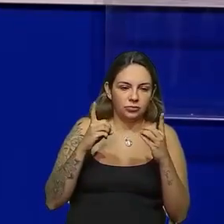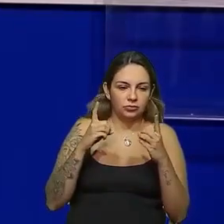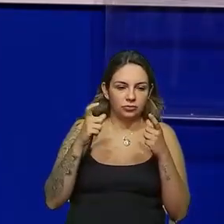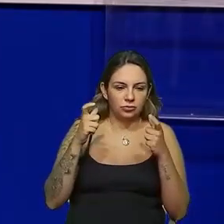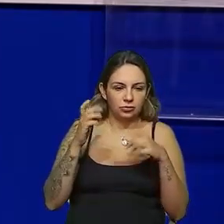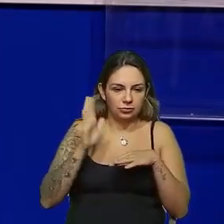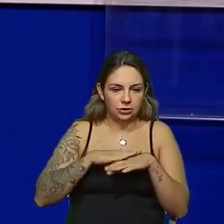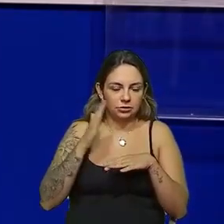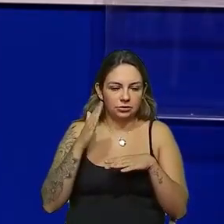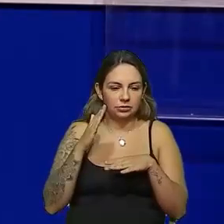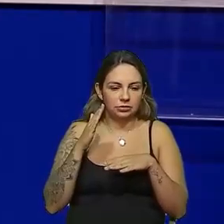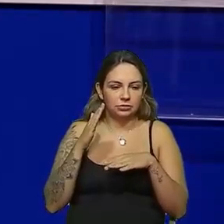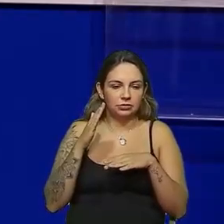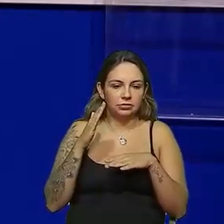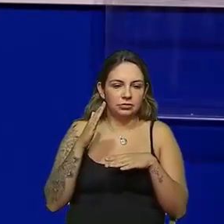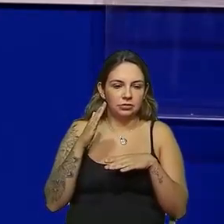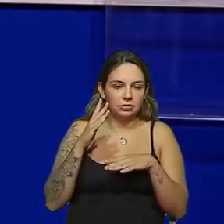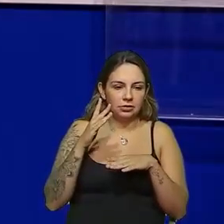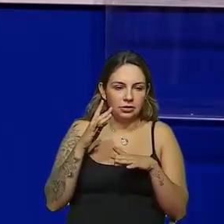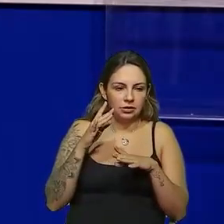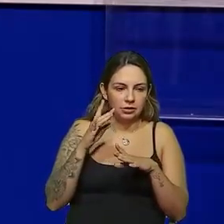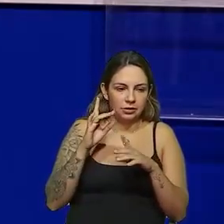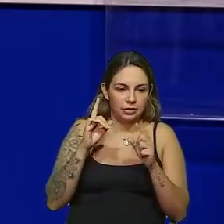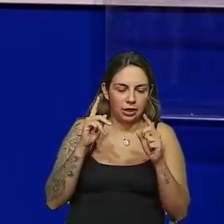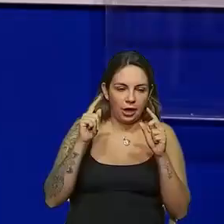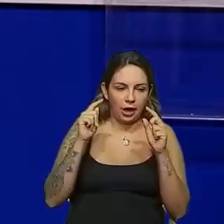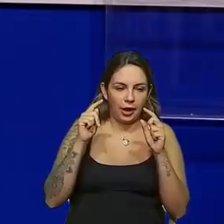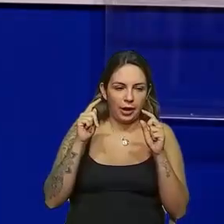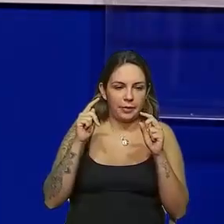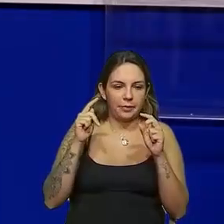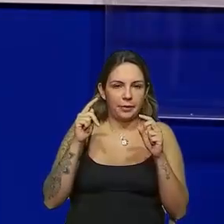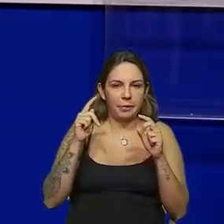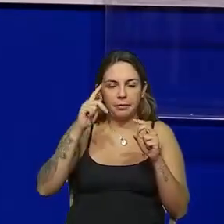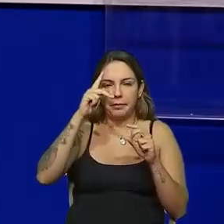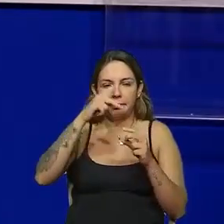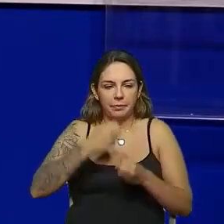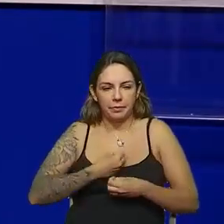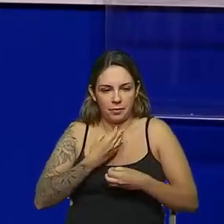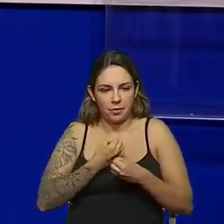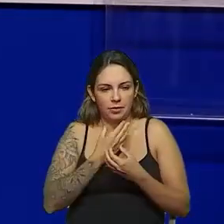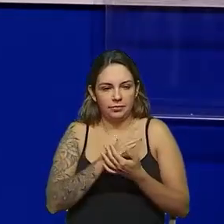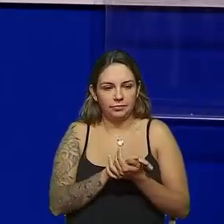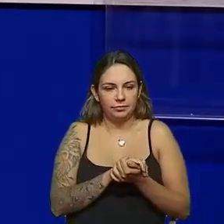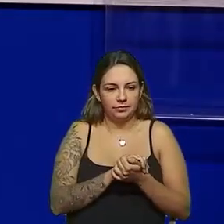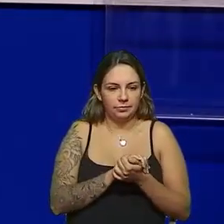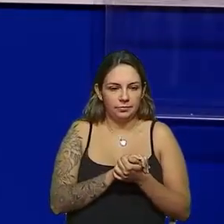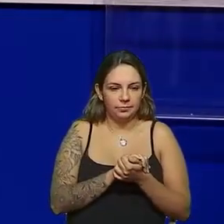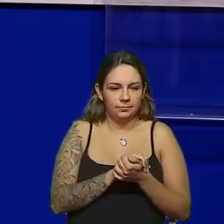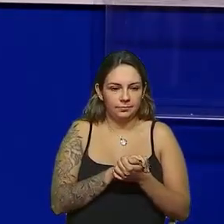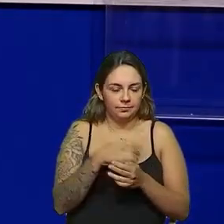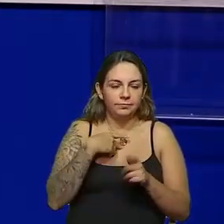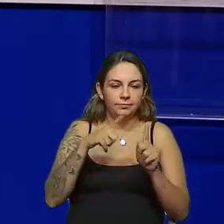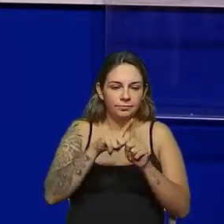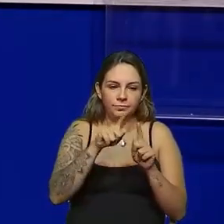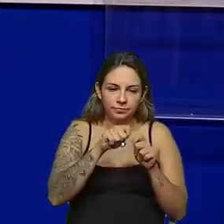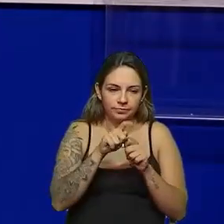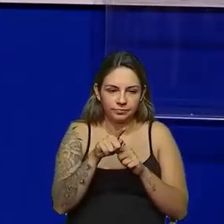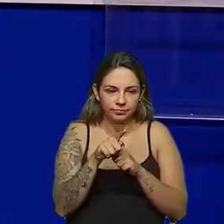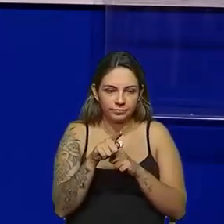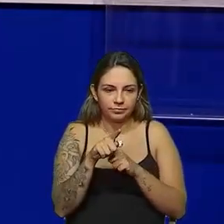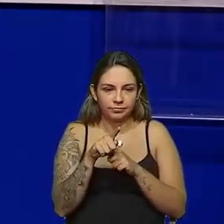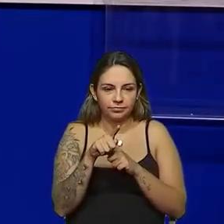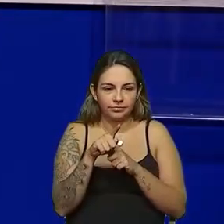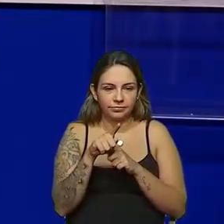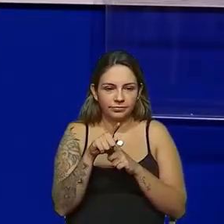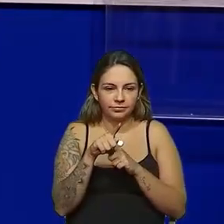no espaço mais da prosa, da poesia. Eu confesso a você que eu também faço isso, mas eu